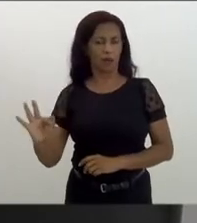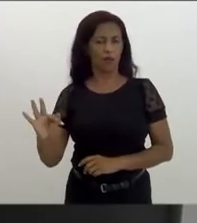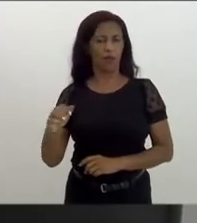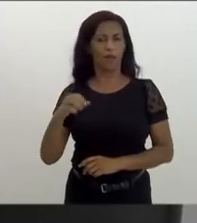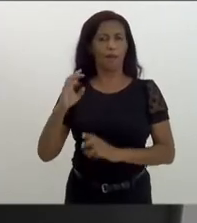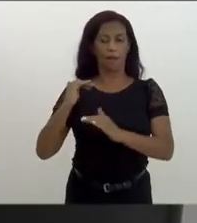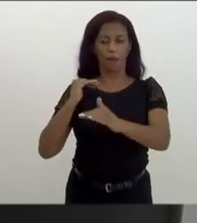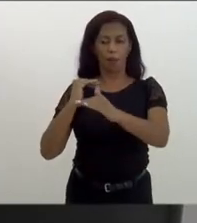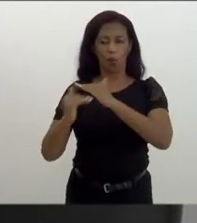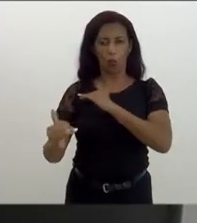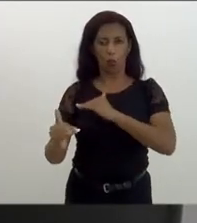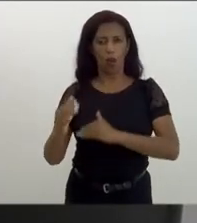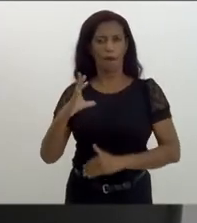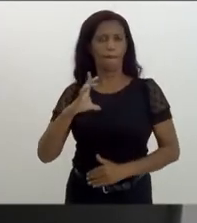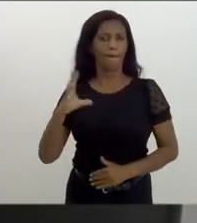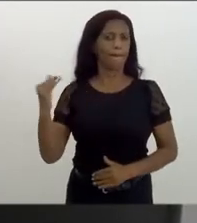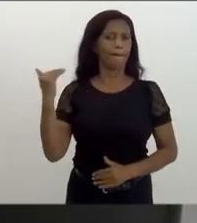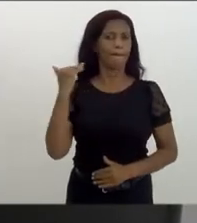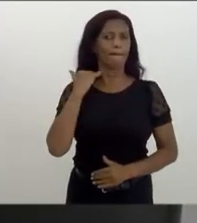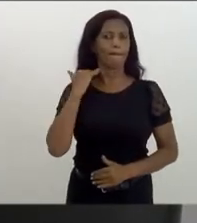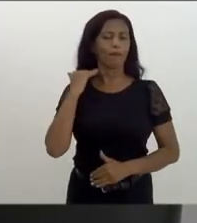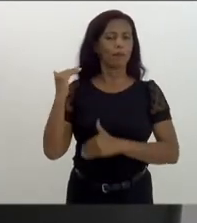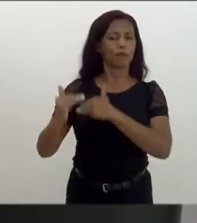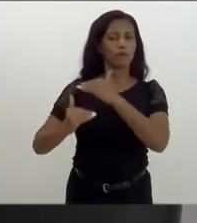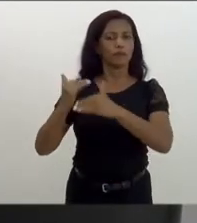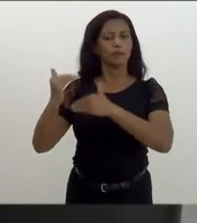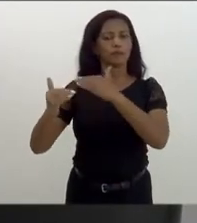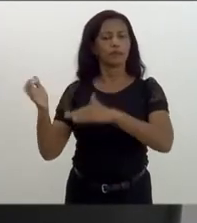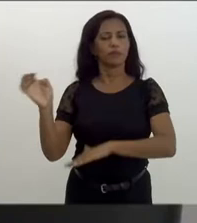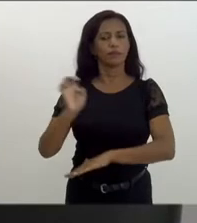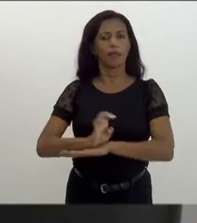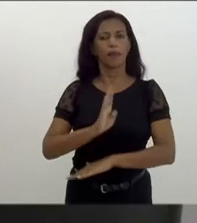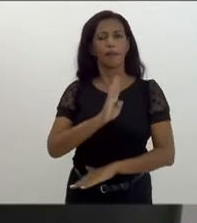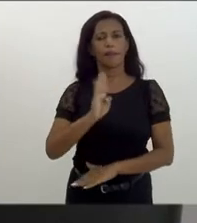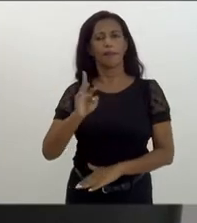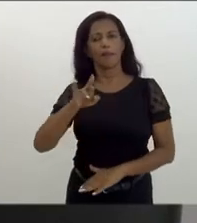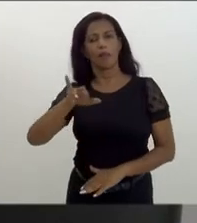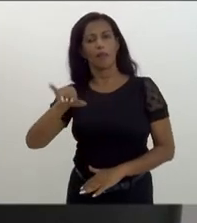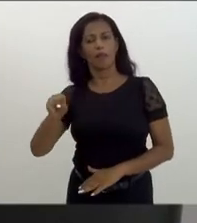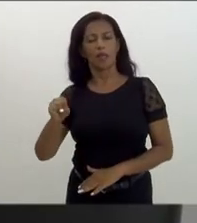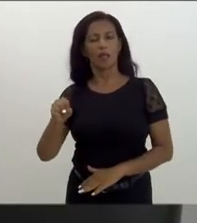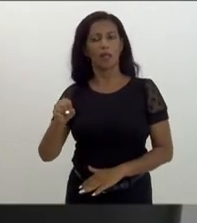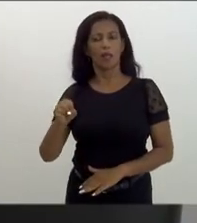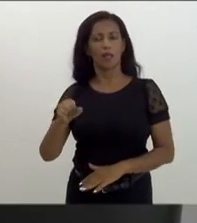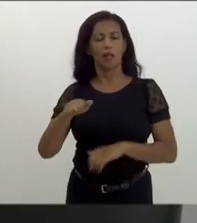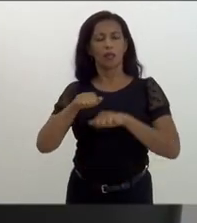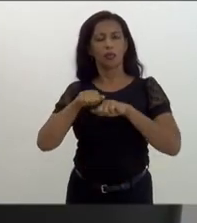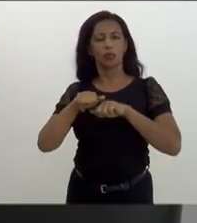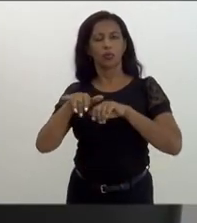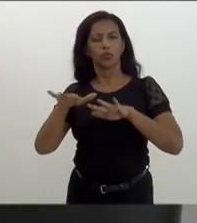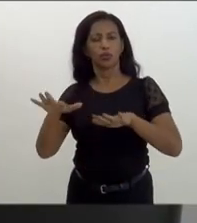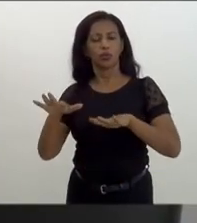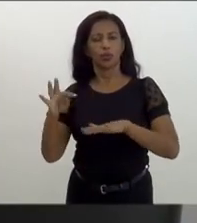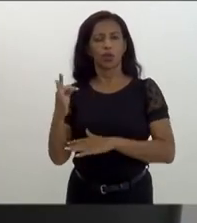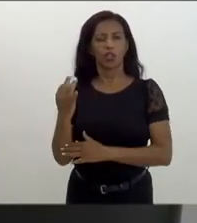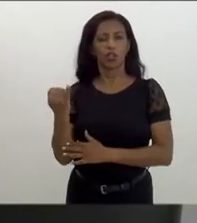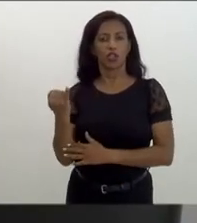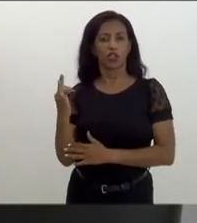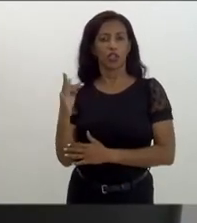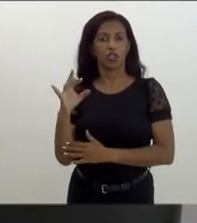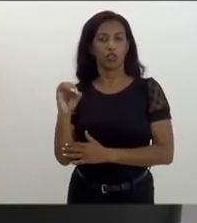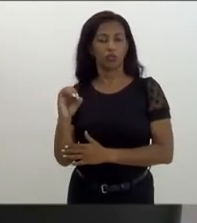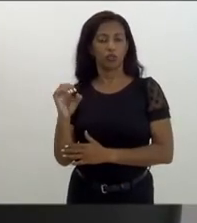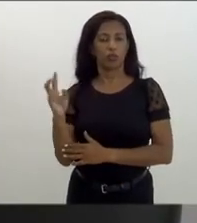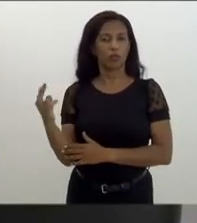metrô o banco de desenvolvimento do Estado bebê Rio a distribuir distribuidora de títulos e valores